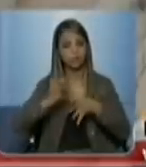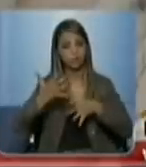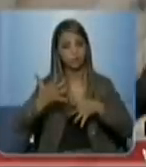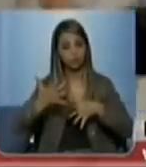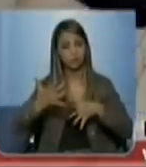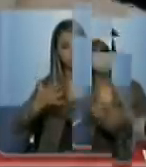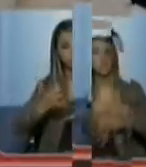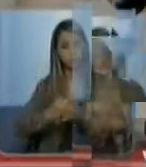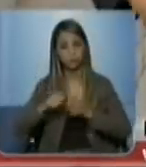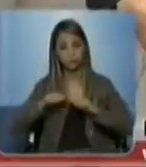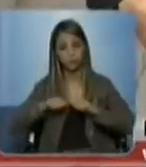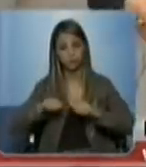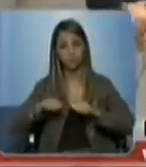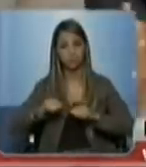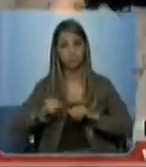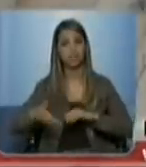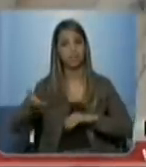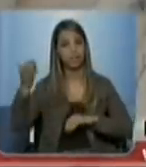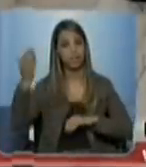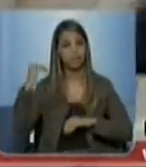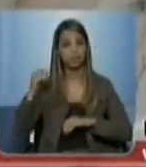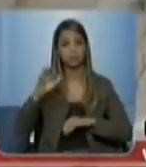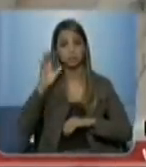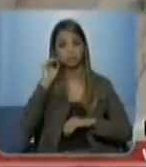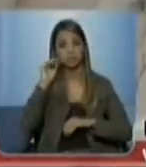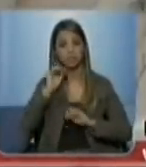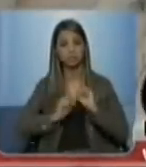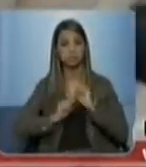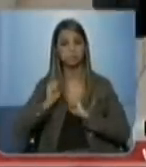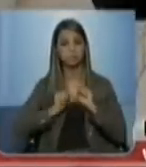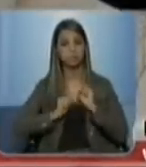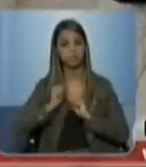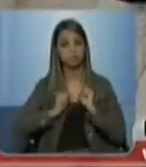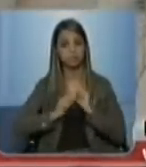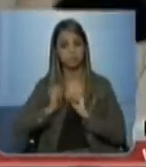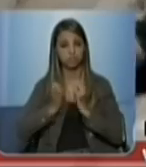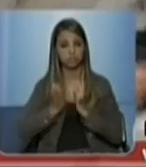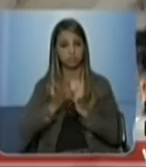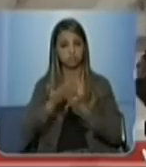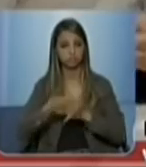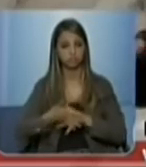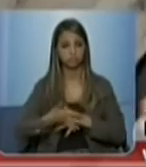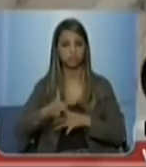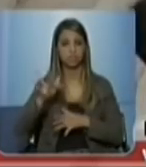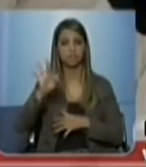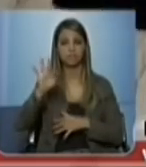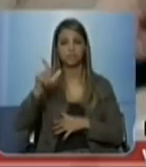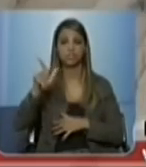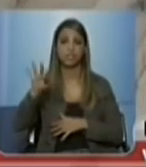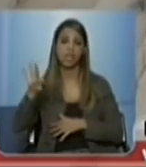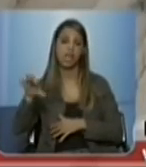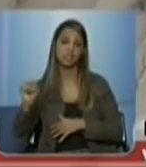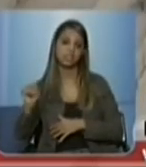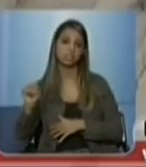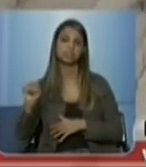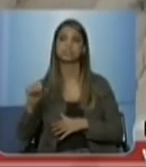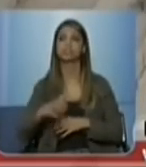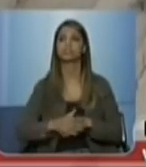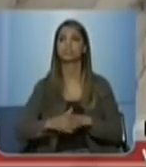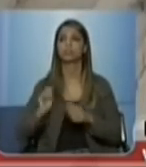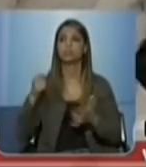negócio porque eram ex empregado Empregados de empresas e e através do Fundo de Garantia montaram o mercadinho para